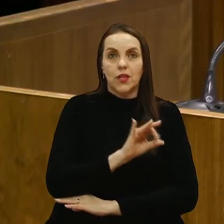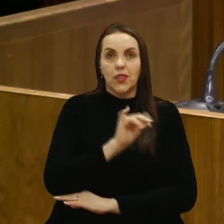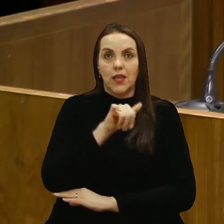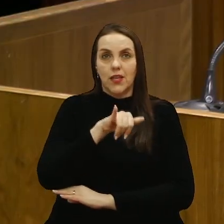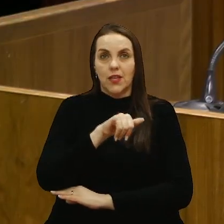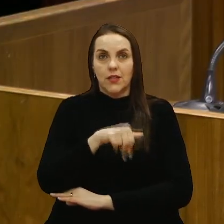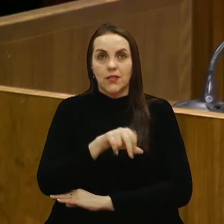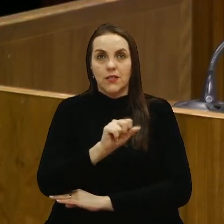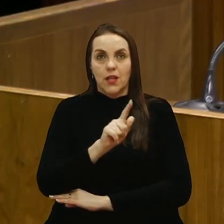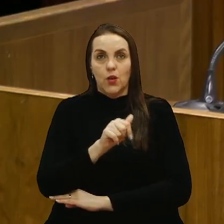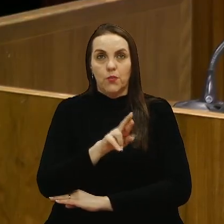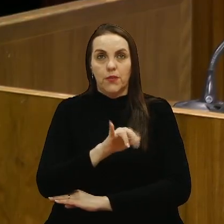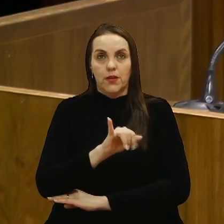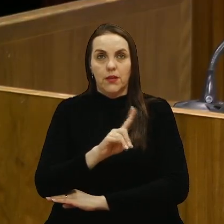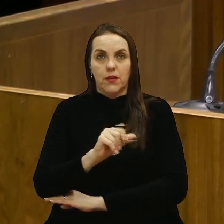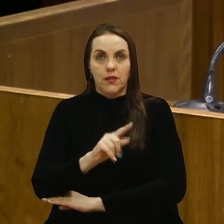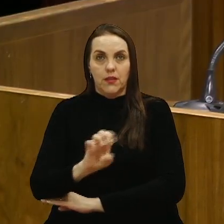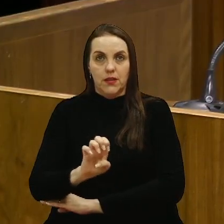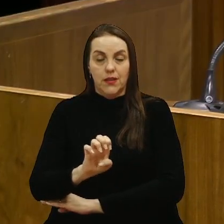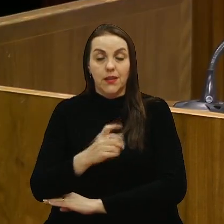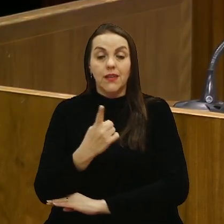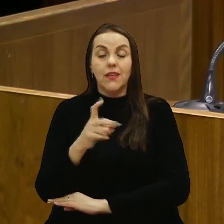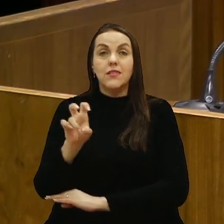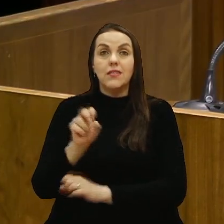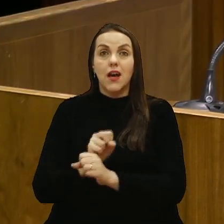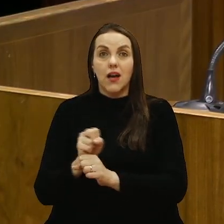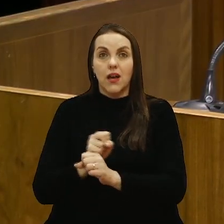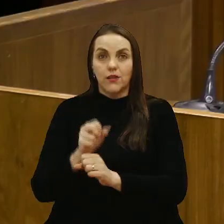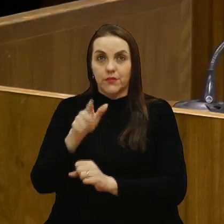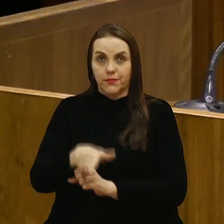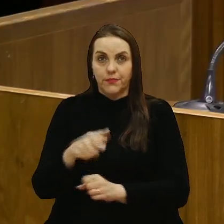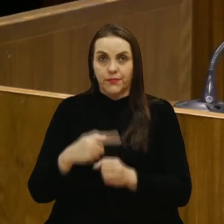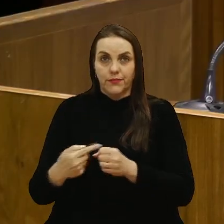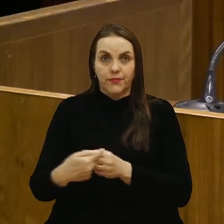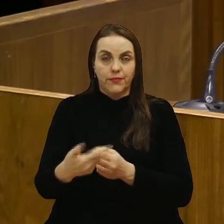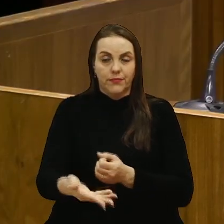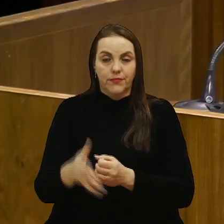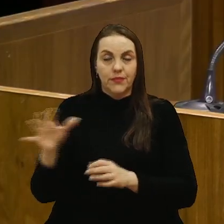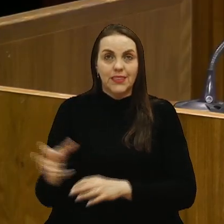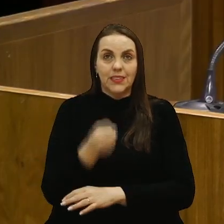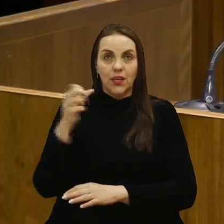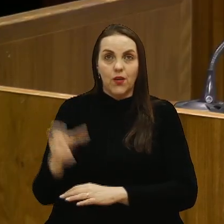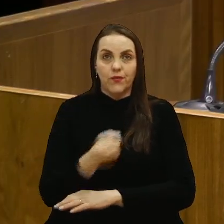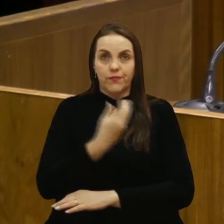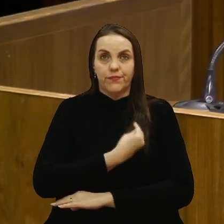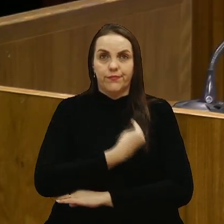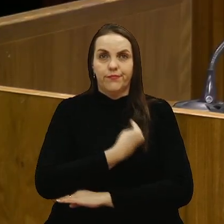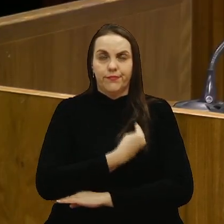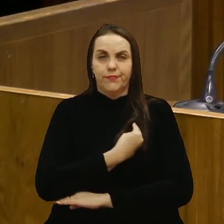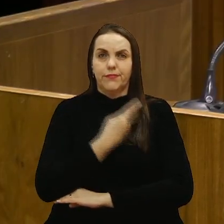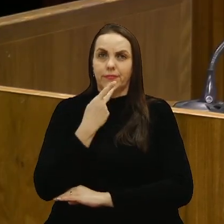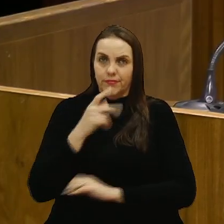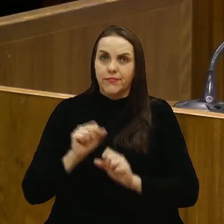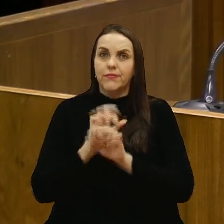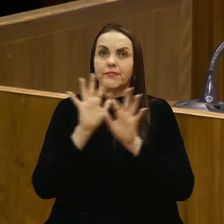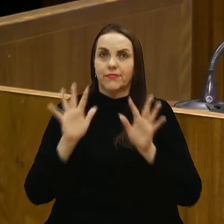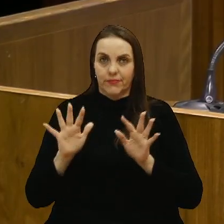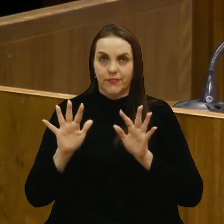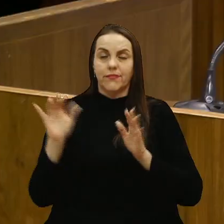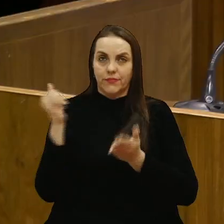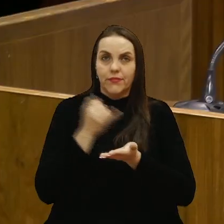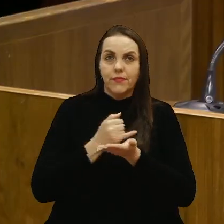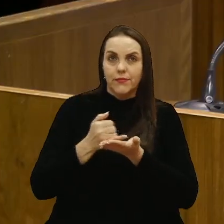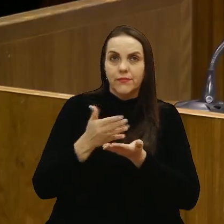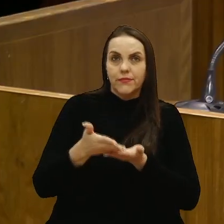Tá. Esse serviço está há 15 anos na nossa cidade salvando vidas. E vamos deixar uma coisa bem clara. Desde o